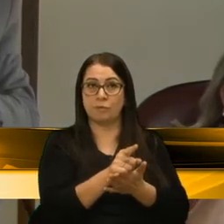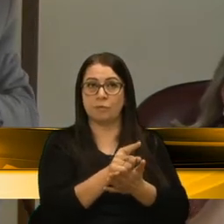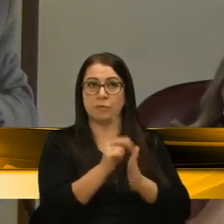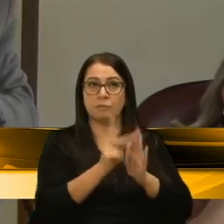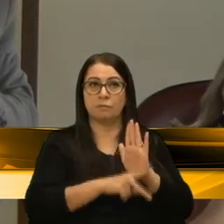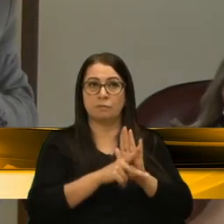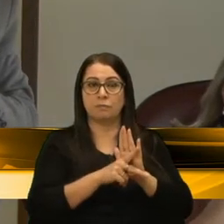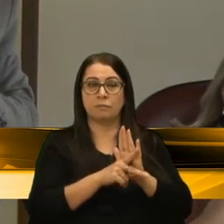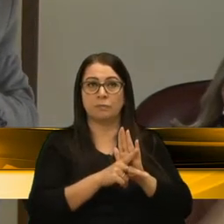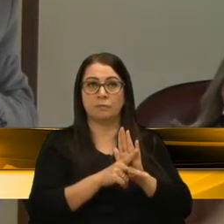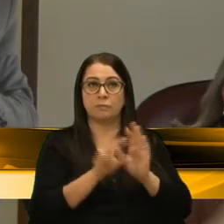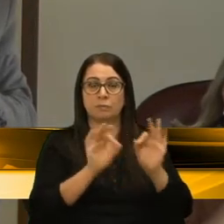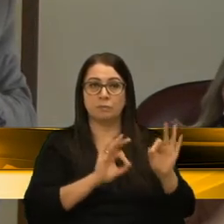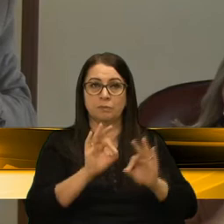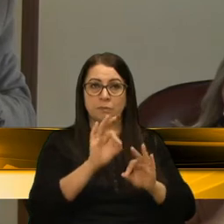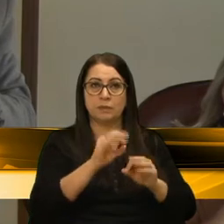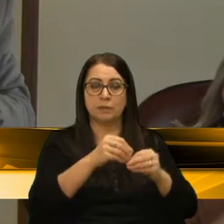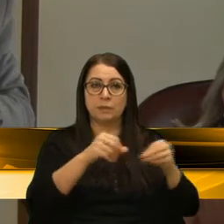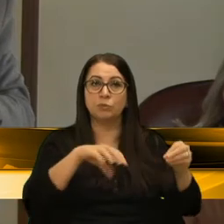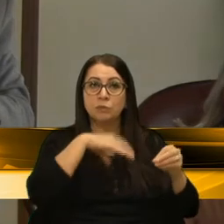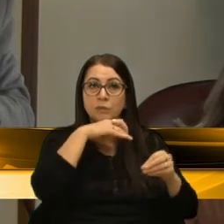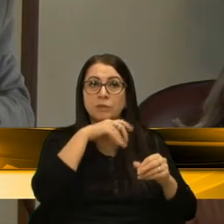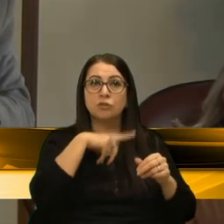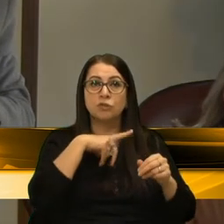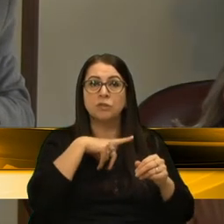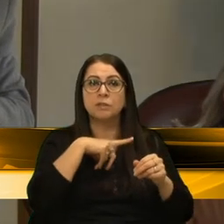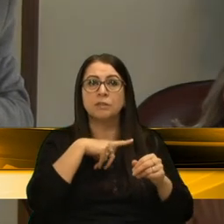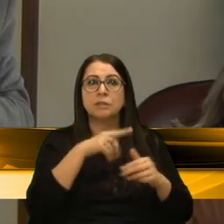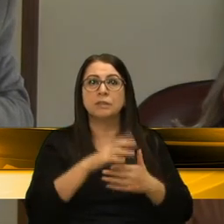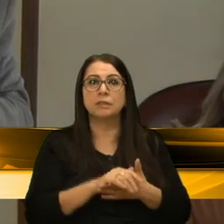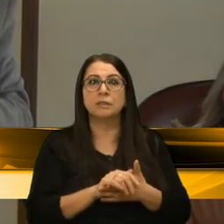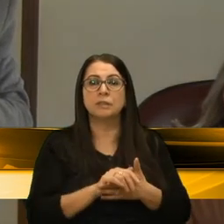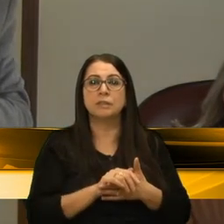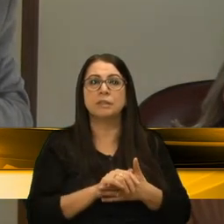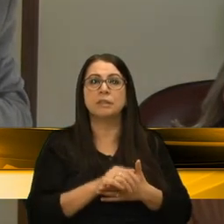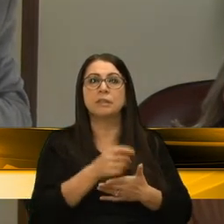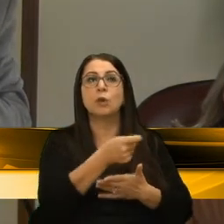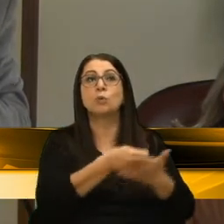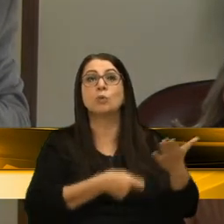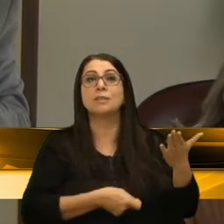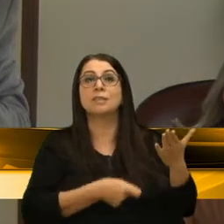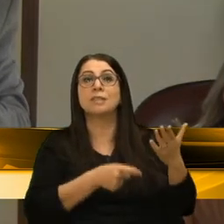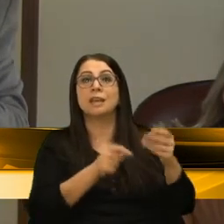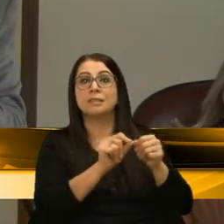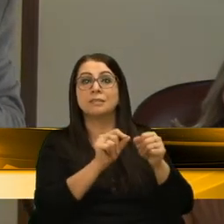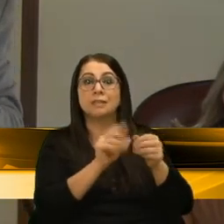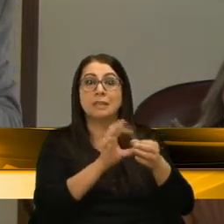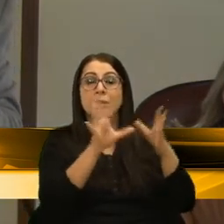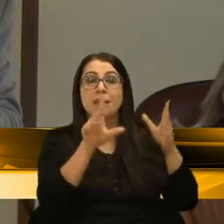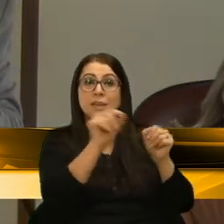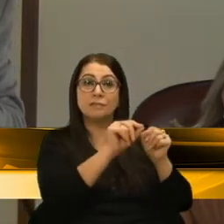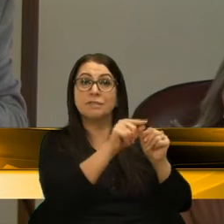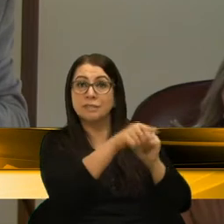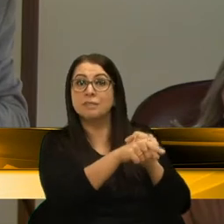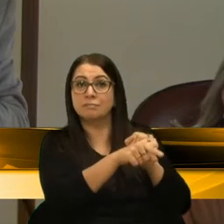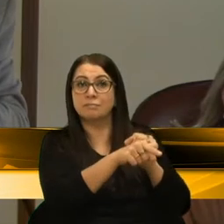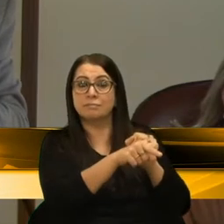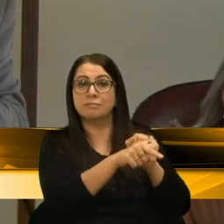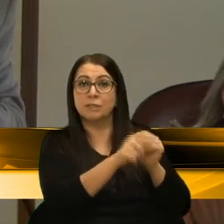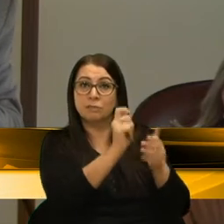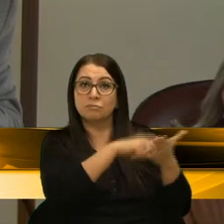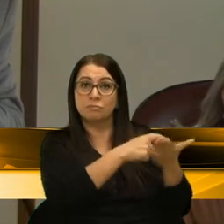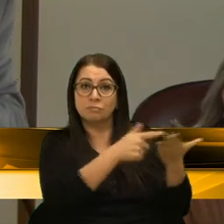projeto para edificação naquele terreno, ele já está previamente autorizado a fazer a supressão que ele necessitar.